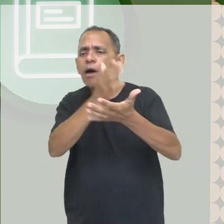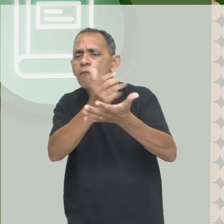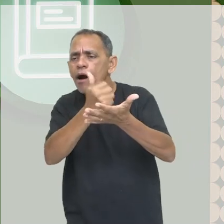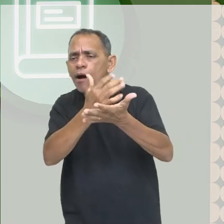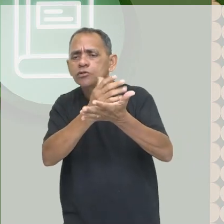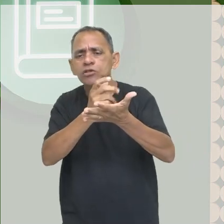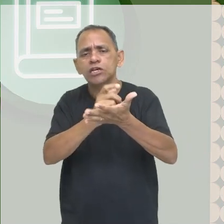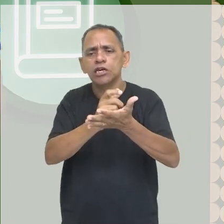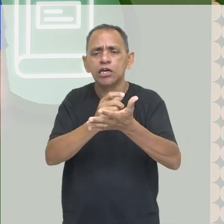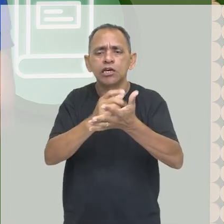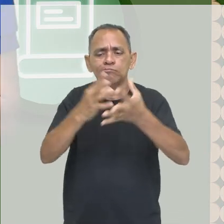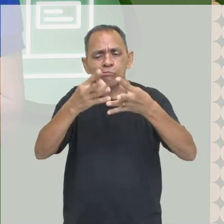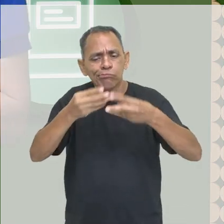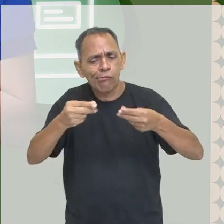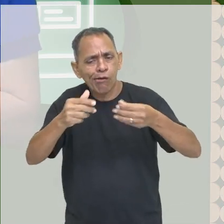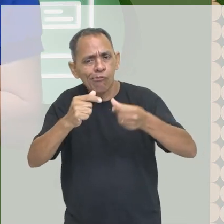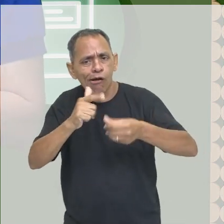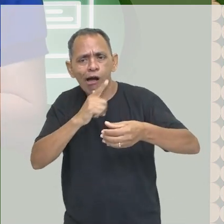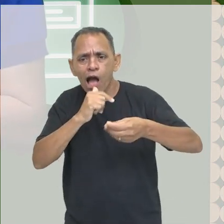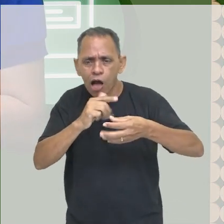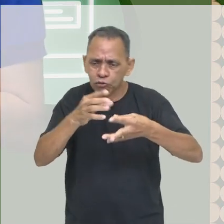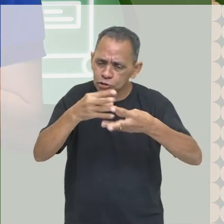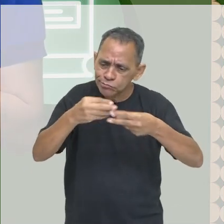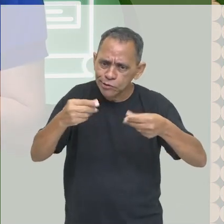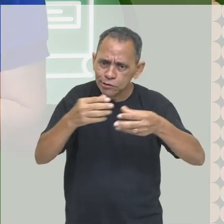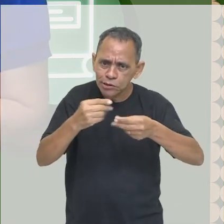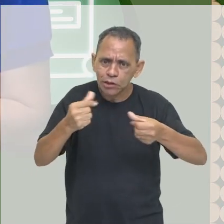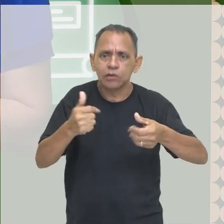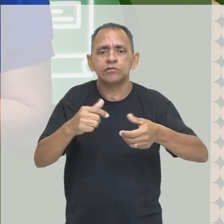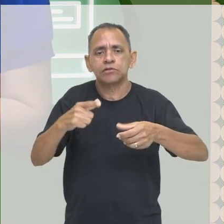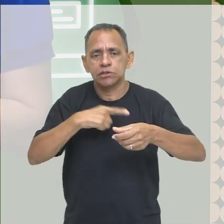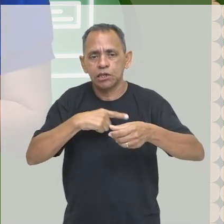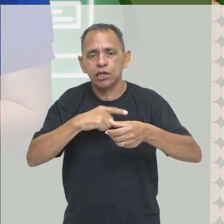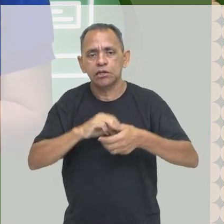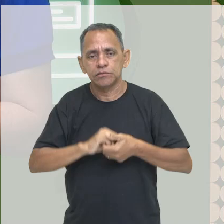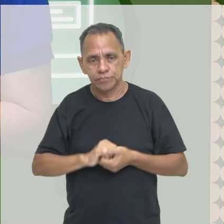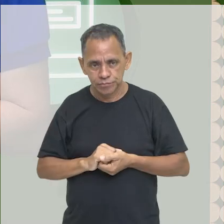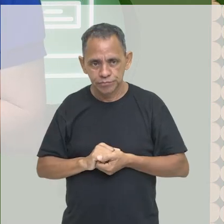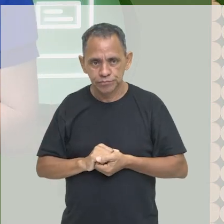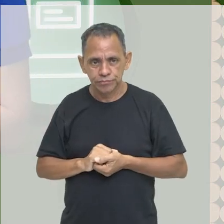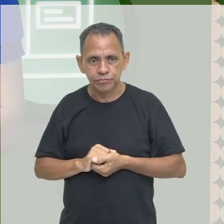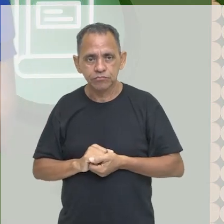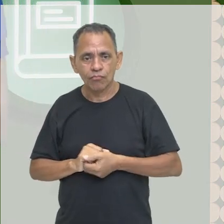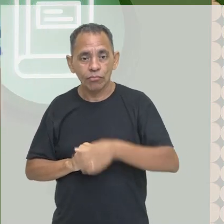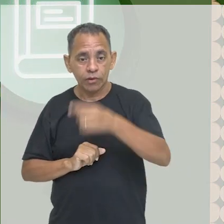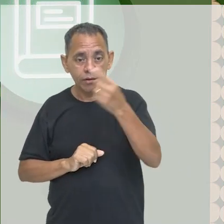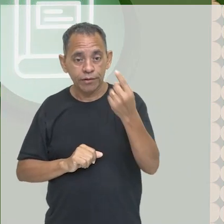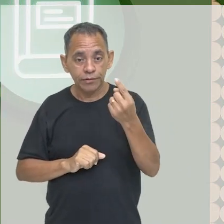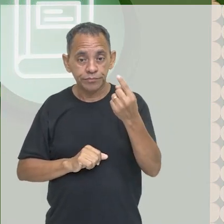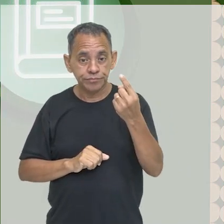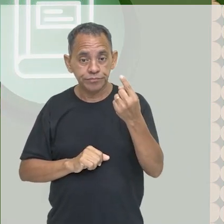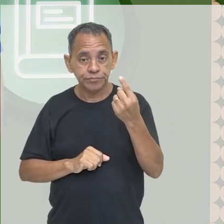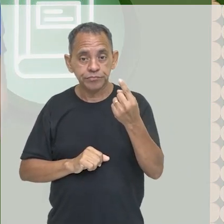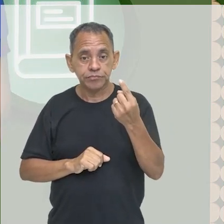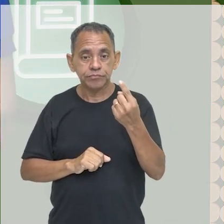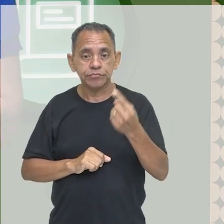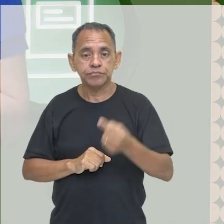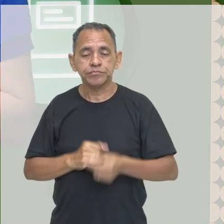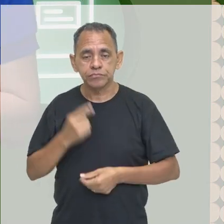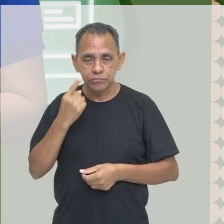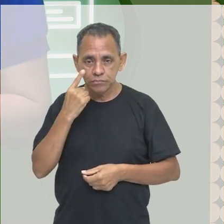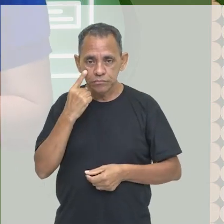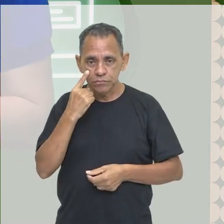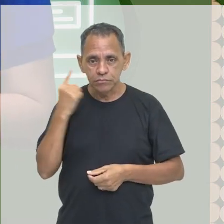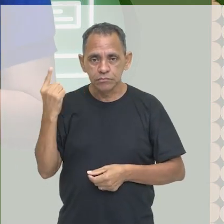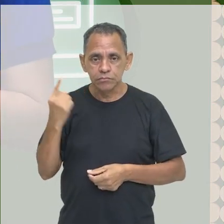naquela primeira parte, um ambiente menos concentrado, certo? E aqui nessa segunda parte, nós temos